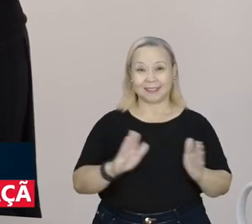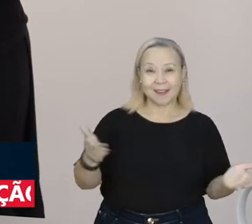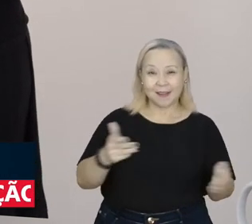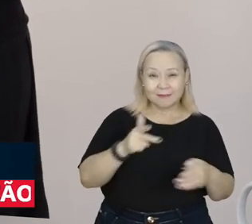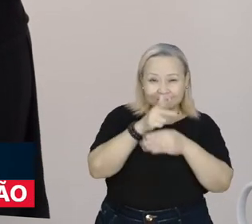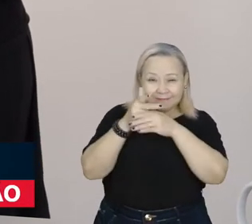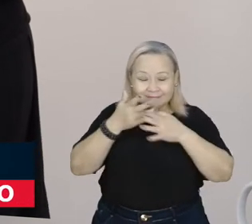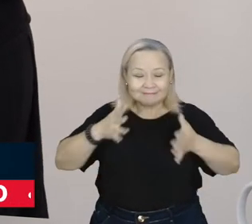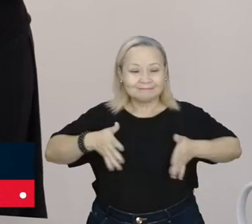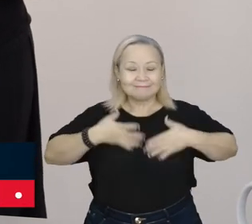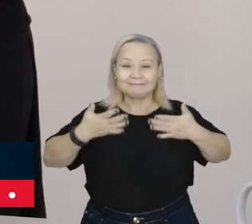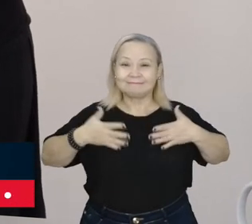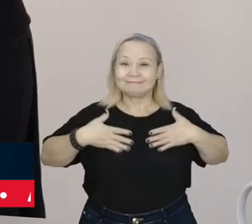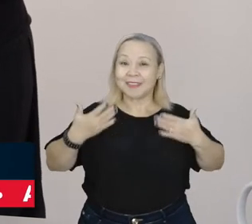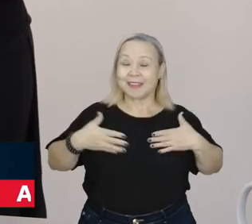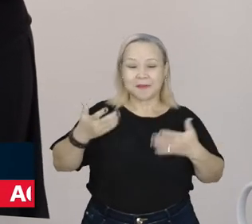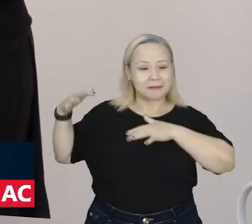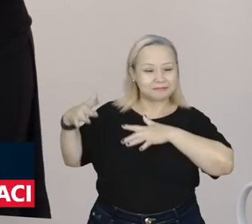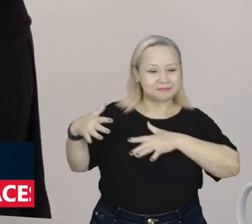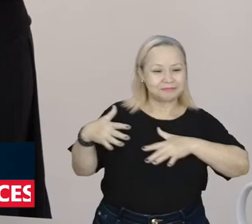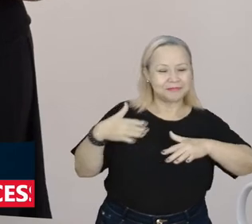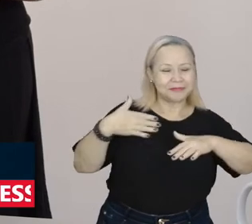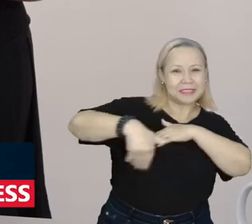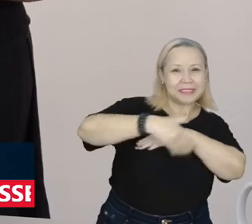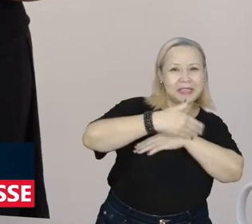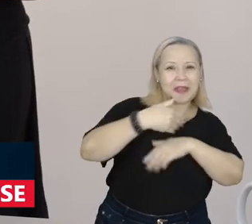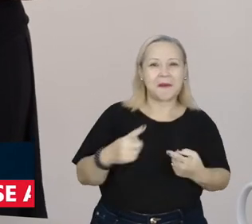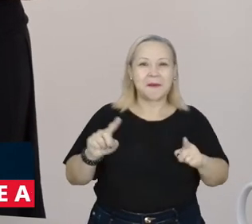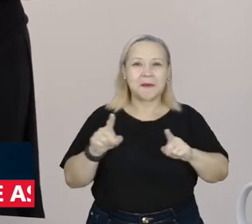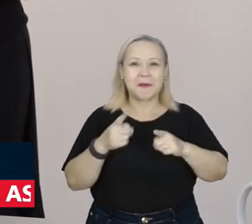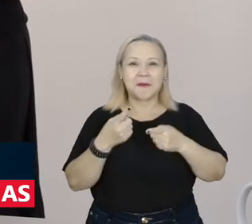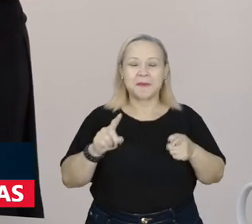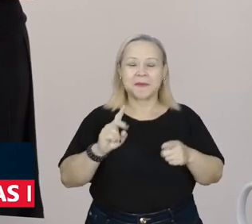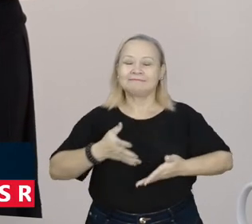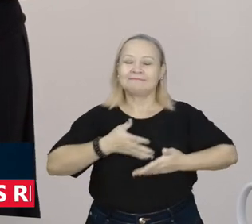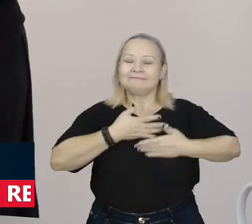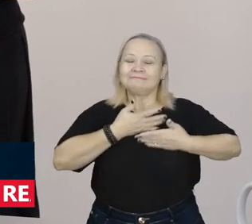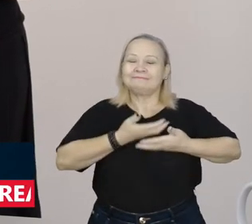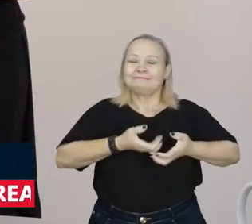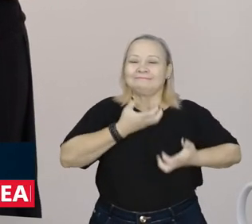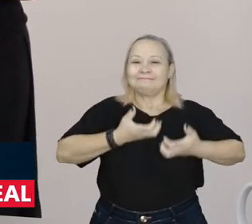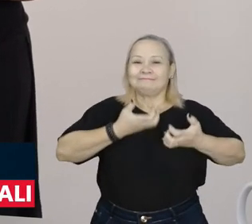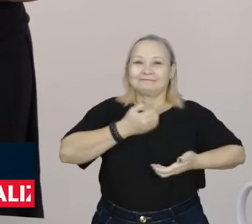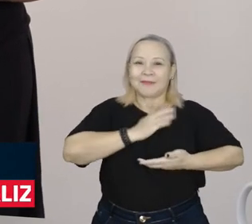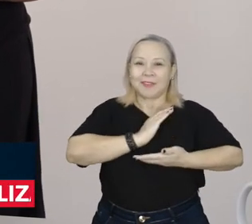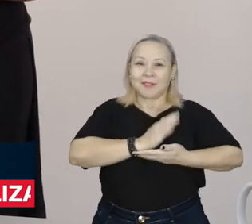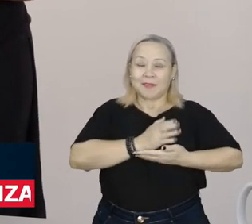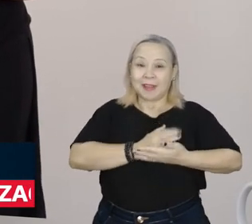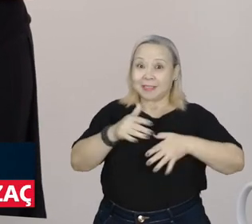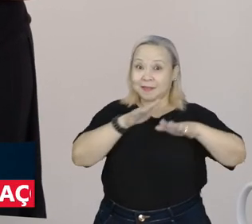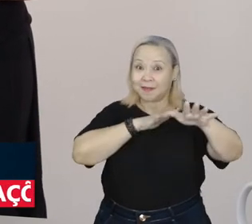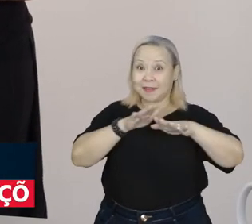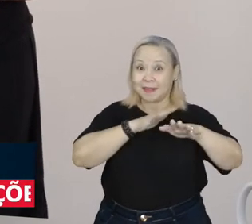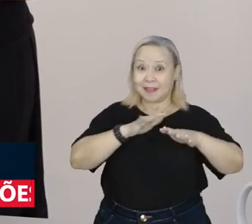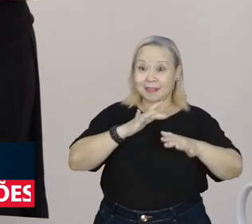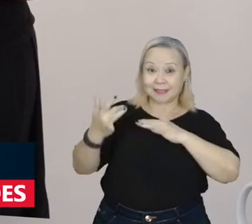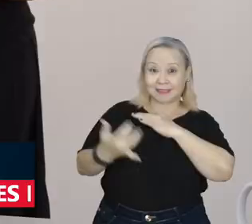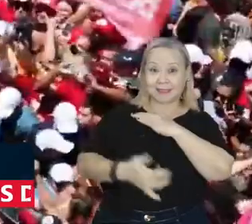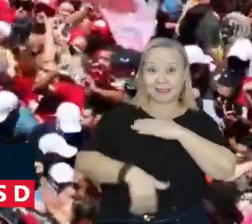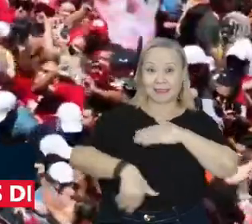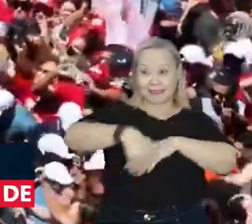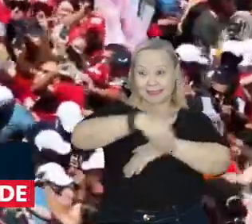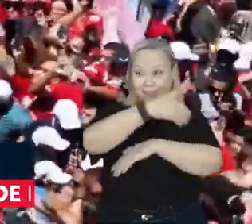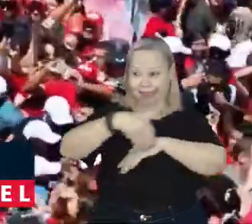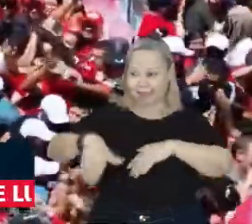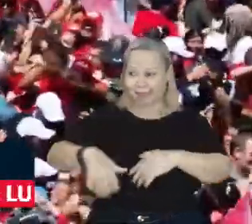videozinho animado deles na rua, com música para a gente sempre aquecer o coração e continuar mobilizado nas redes e nas ruas.